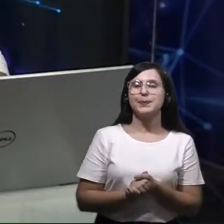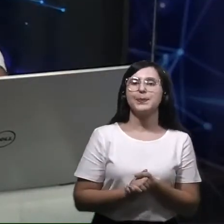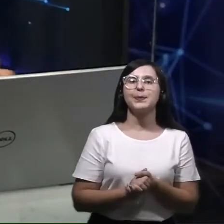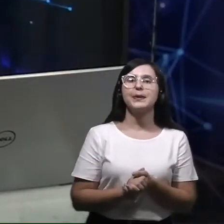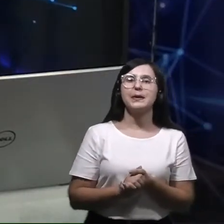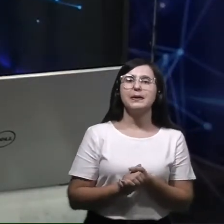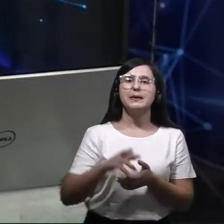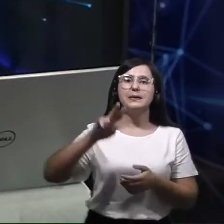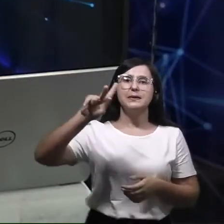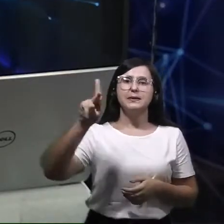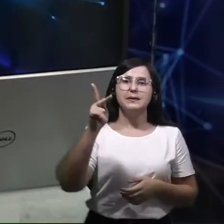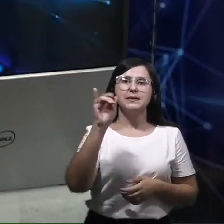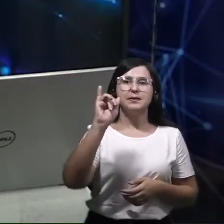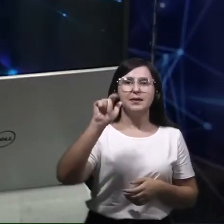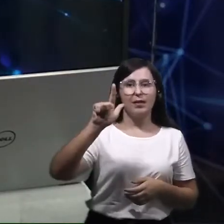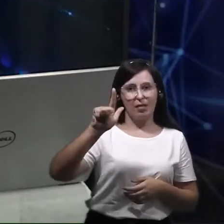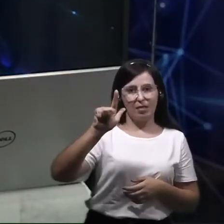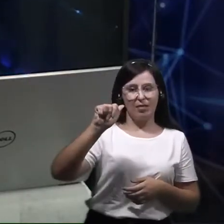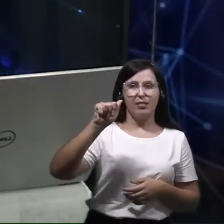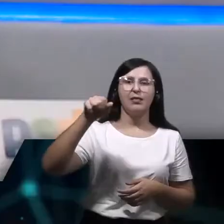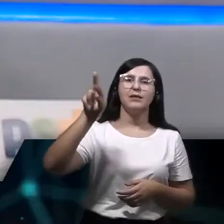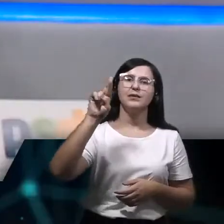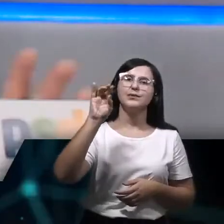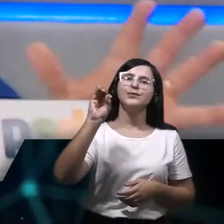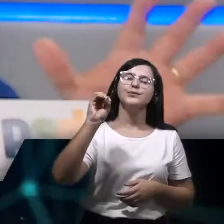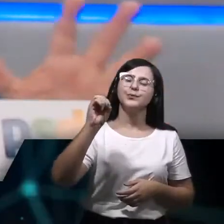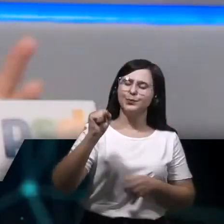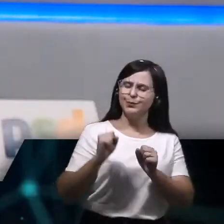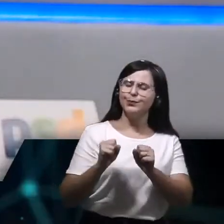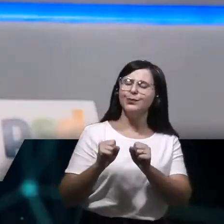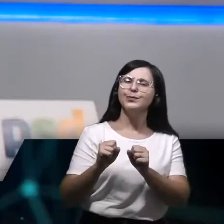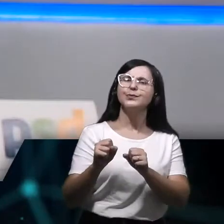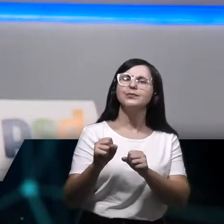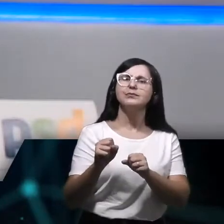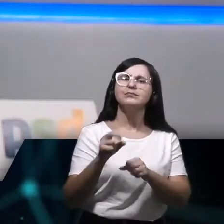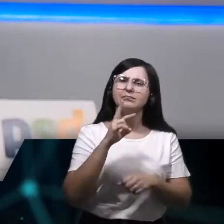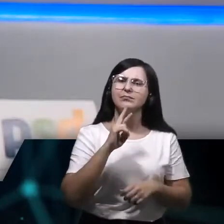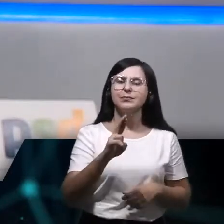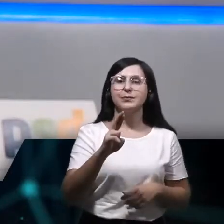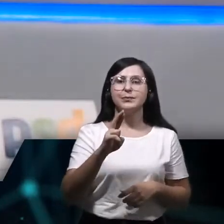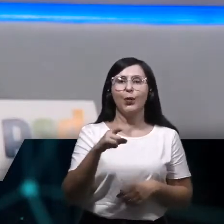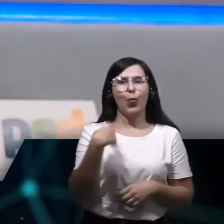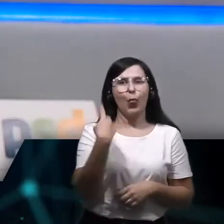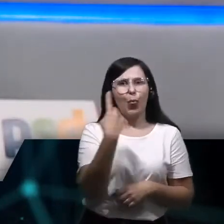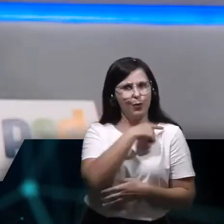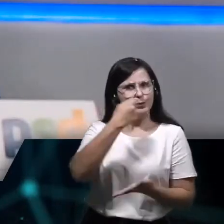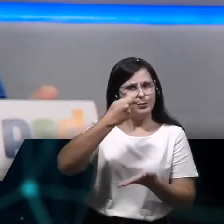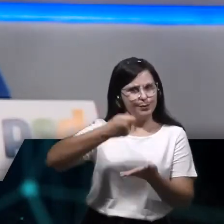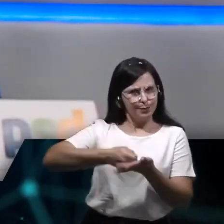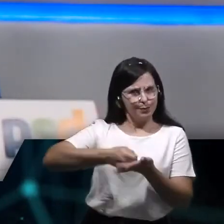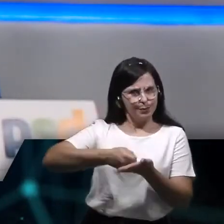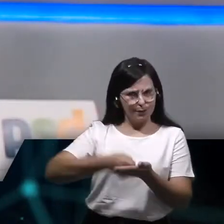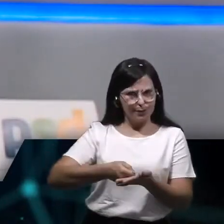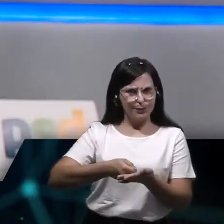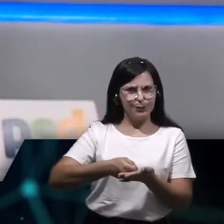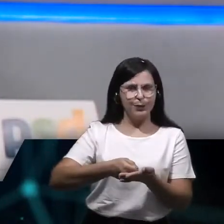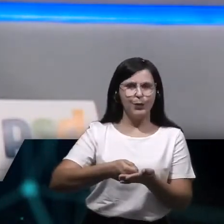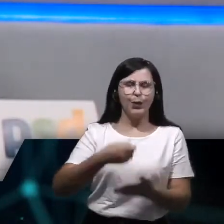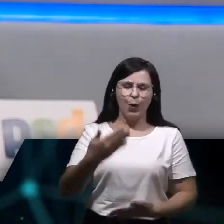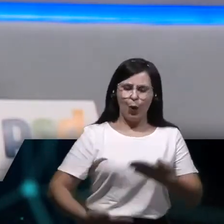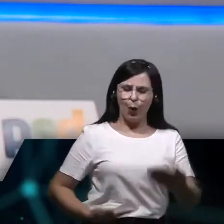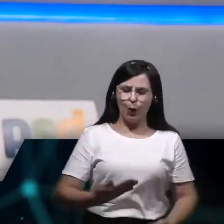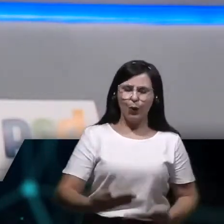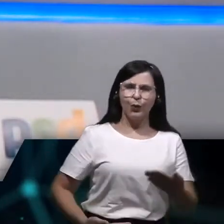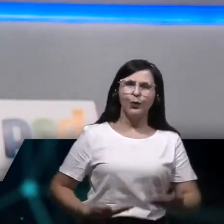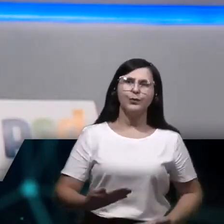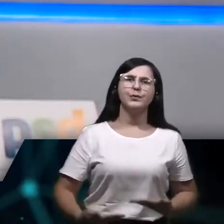Hilário dispõe de 1 minuto e 30 segundos para a resposta. Olha, a gente paga aos funcionários que efetivamente exercem